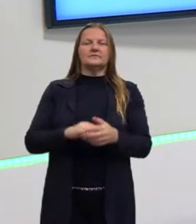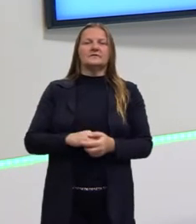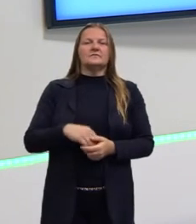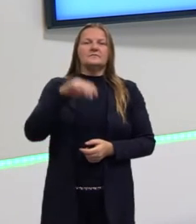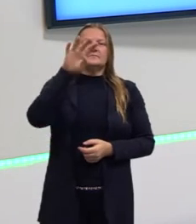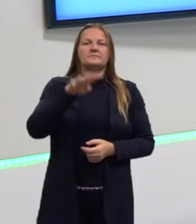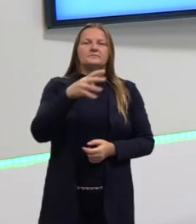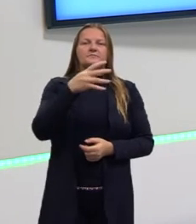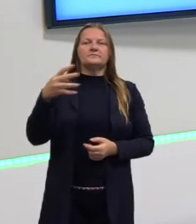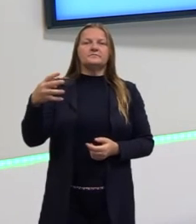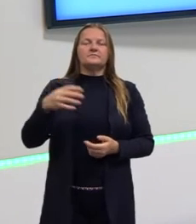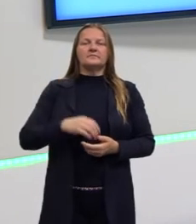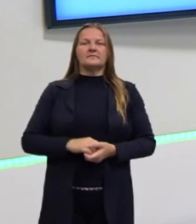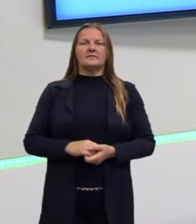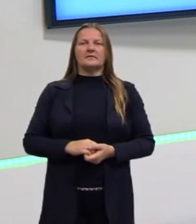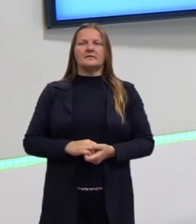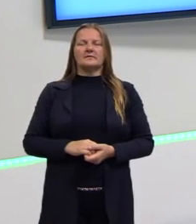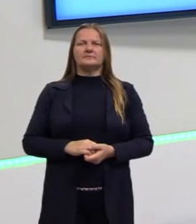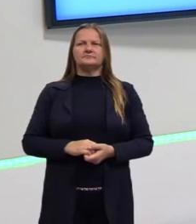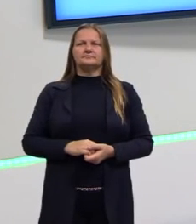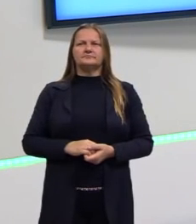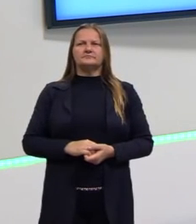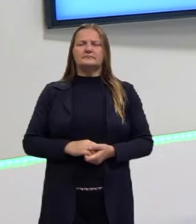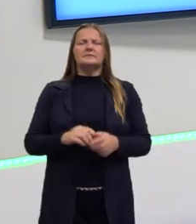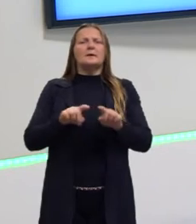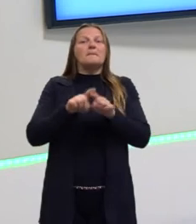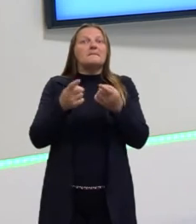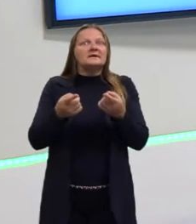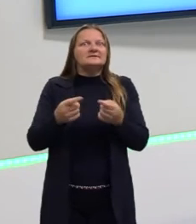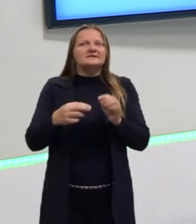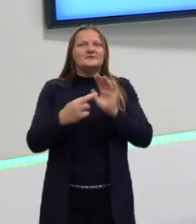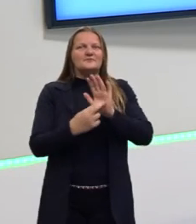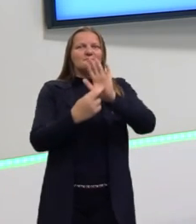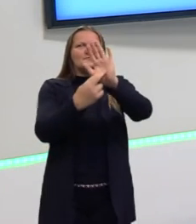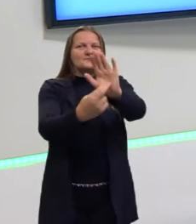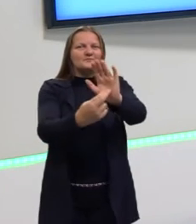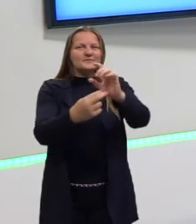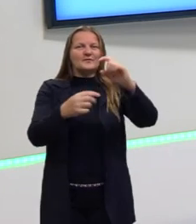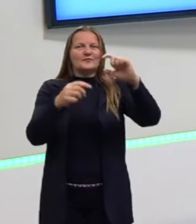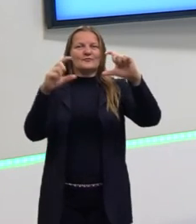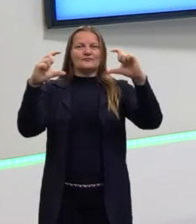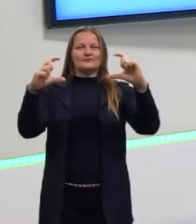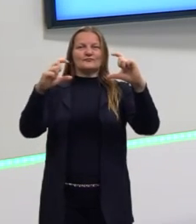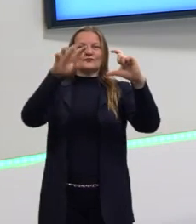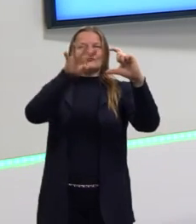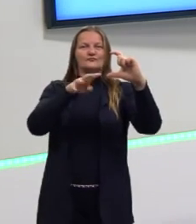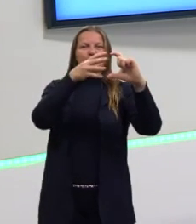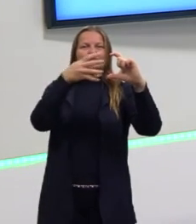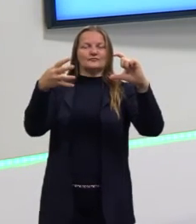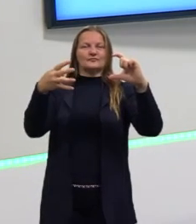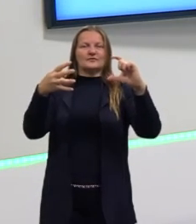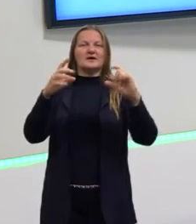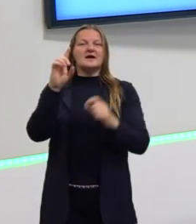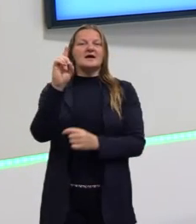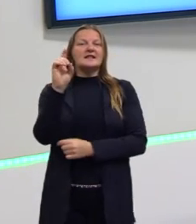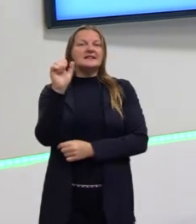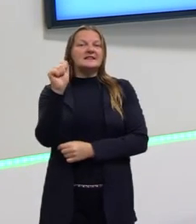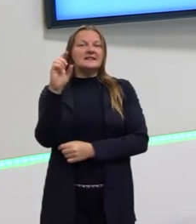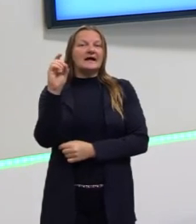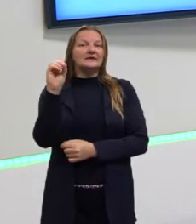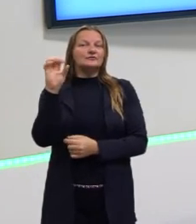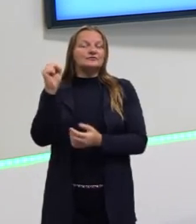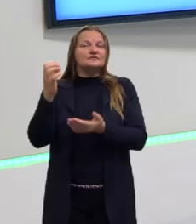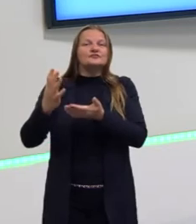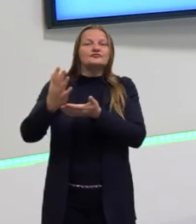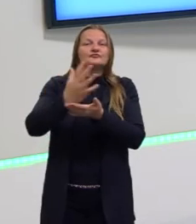né Essa representação Mas é uma forma de nós representarmos então alguns dados sejam eles números